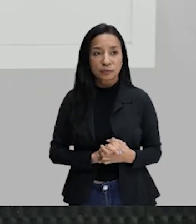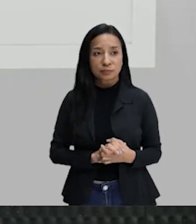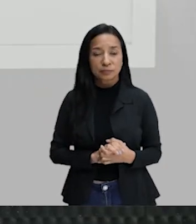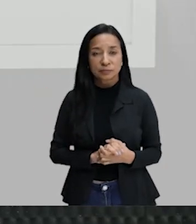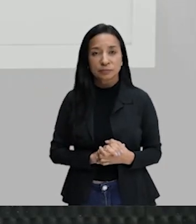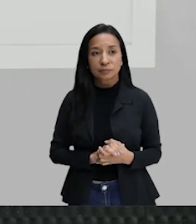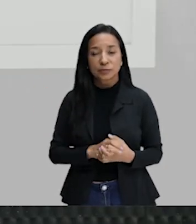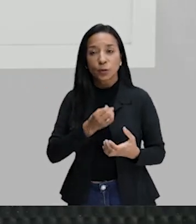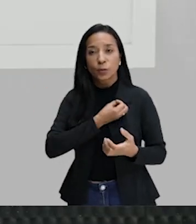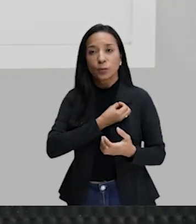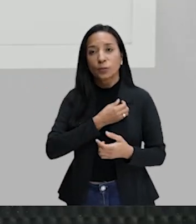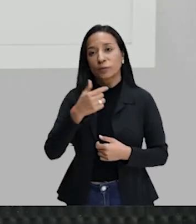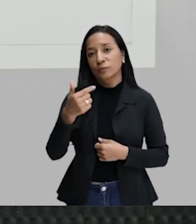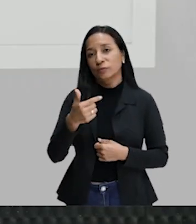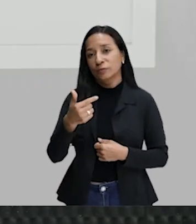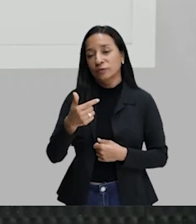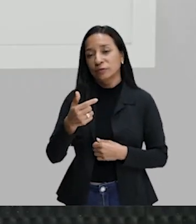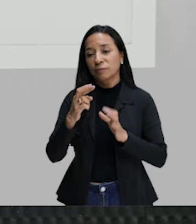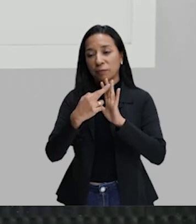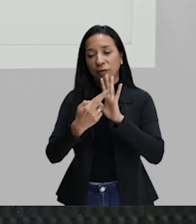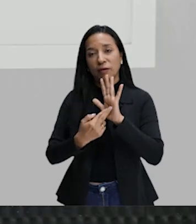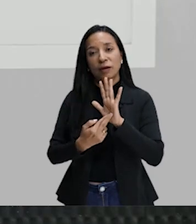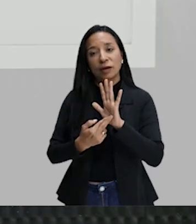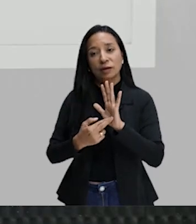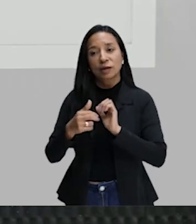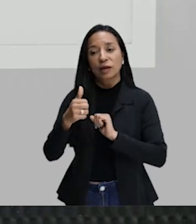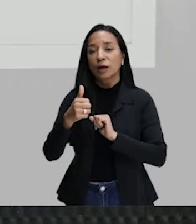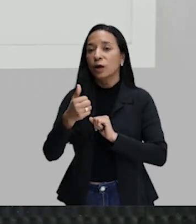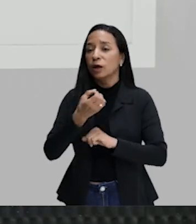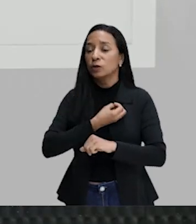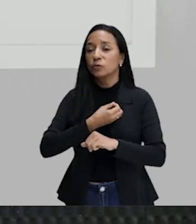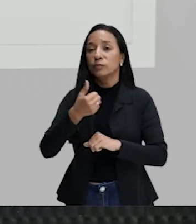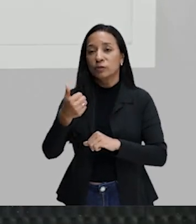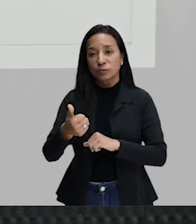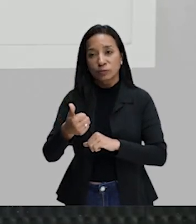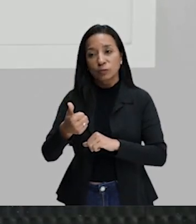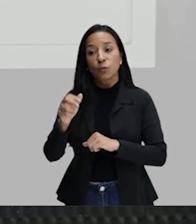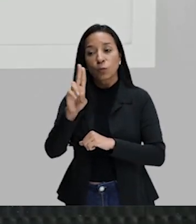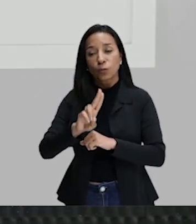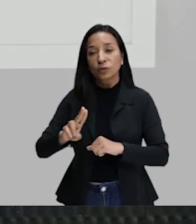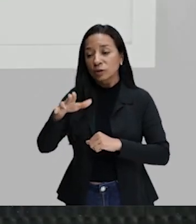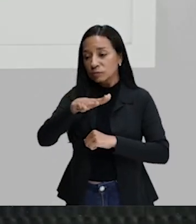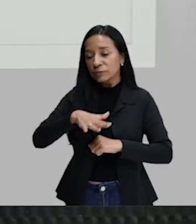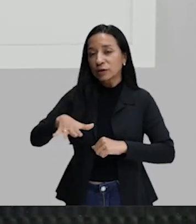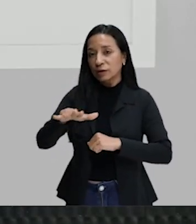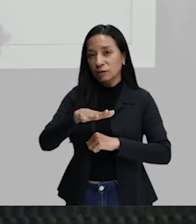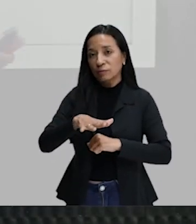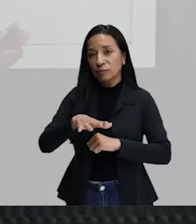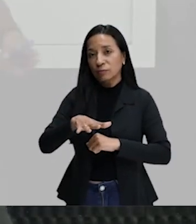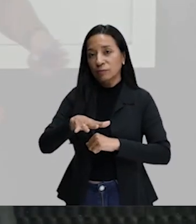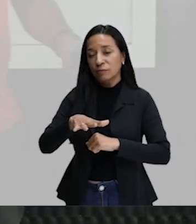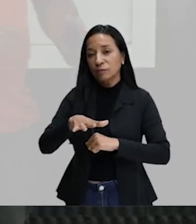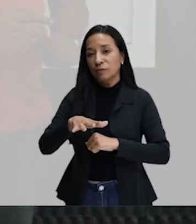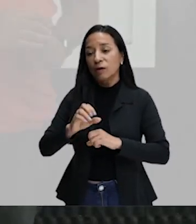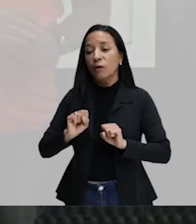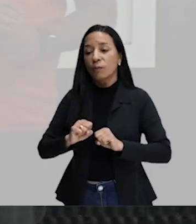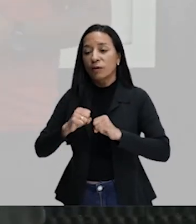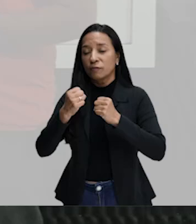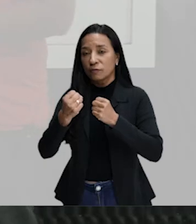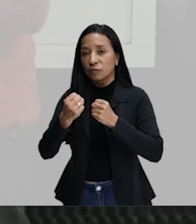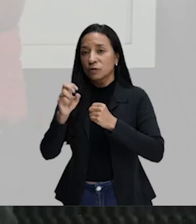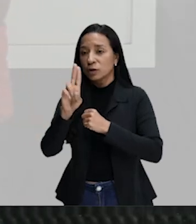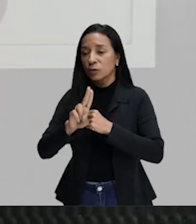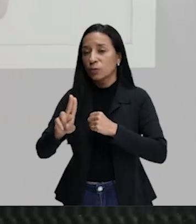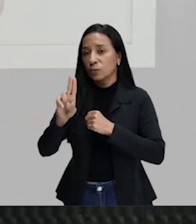número 2, porque a regra da mão direita número 1 nós utilizamos para campo, né, para campo magnético. Então para a força nós utilizamos a regra